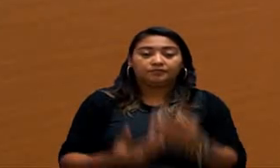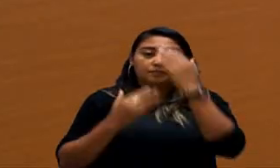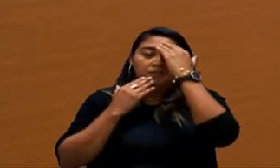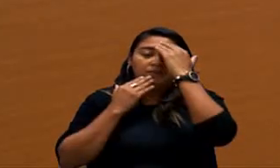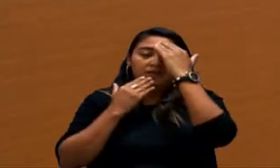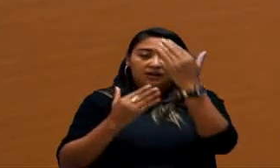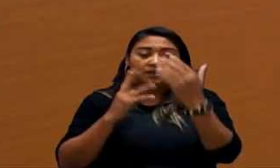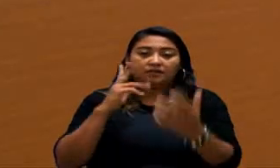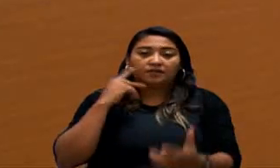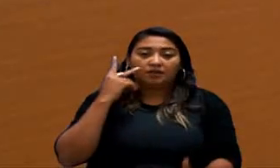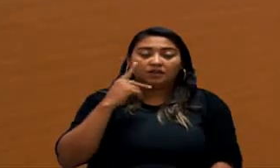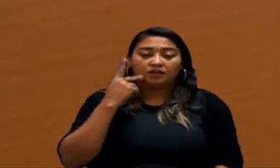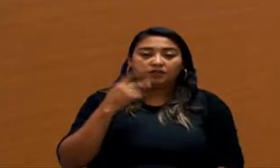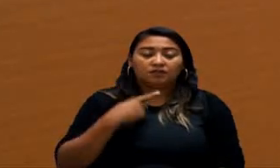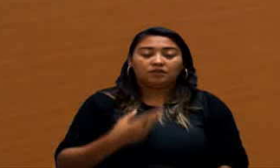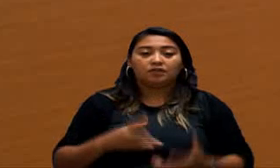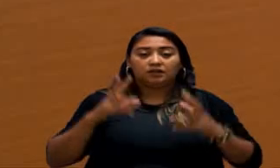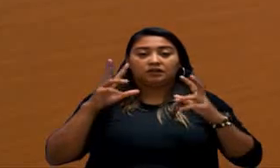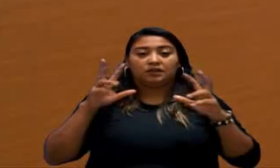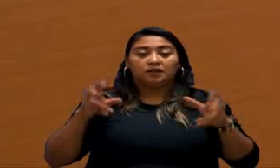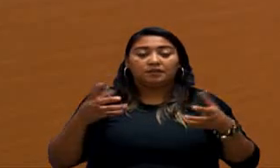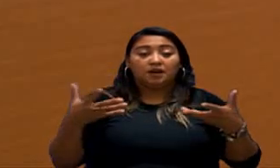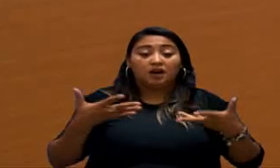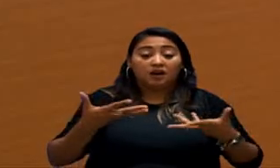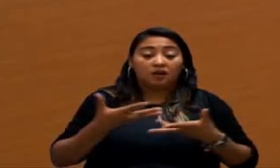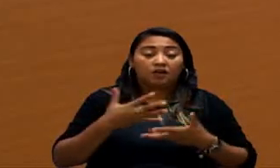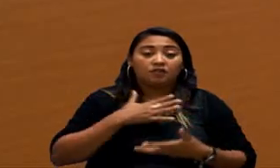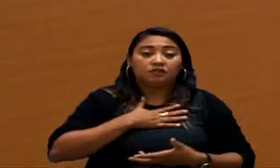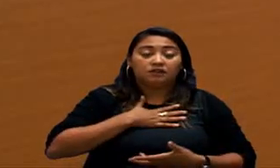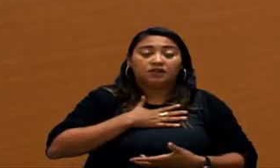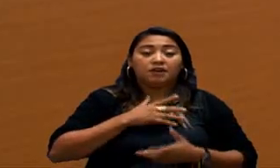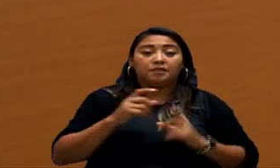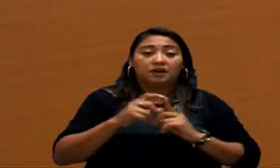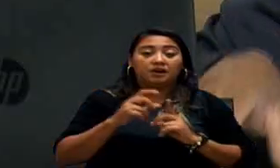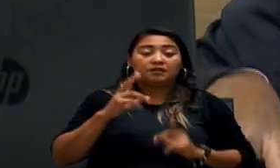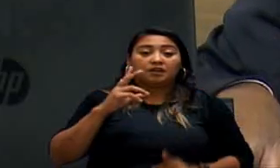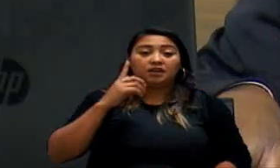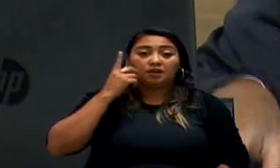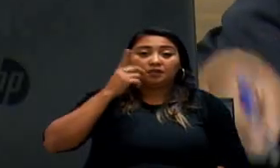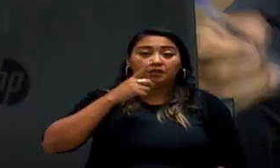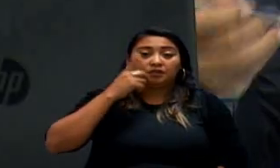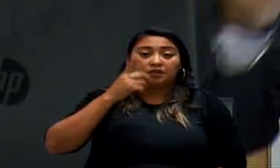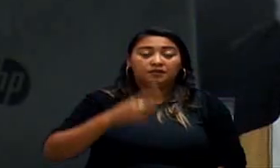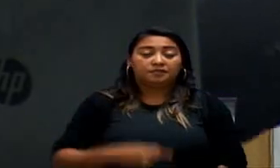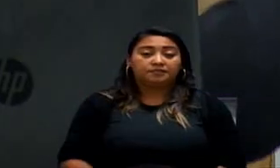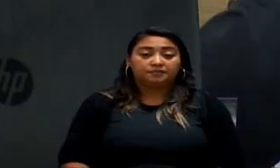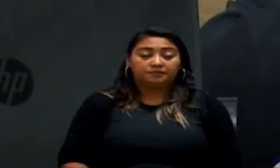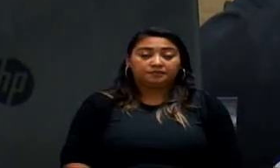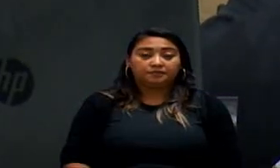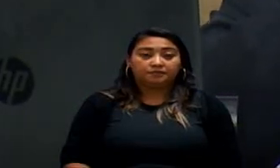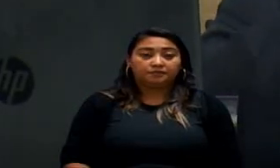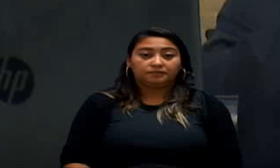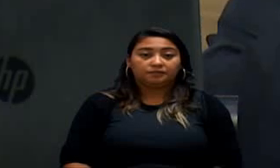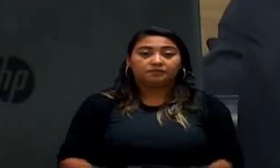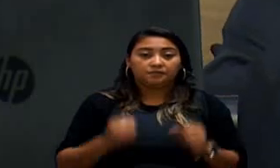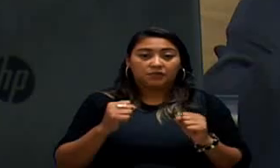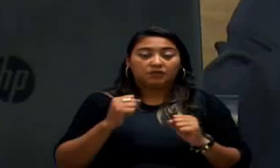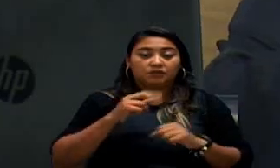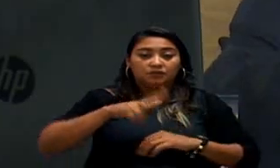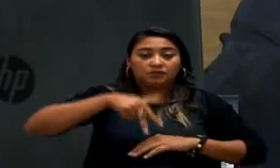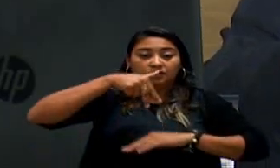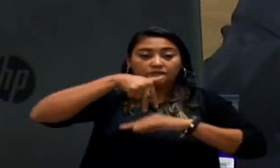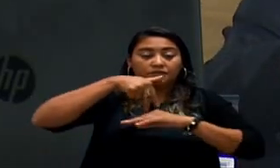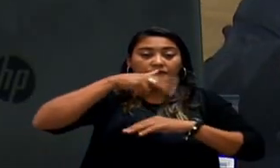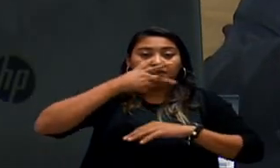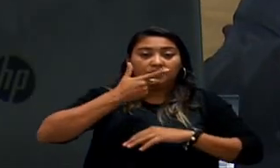Obrigado, vereador. Ele sai de pauta. Eu gostaria de passar a palavra ao deputado Vitão do Cachorrão, para que ele possa usar a nossa